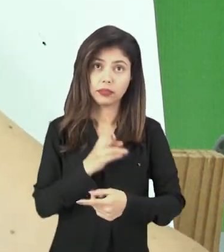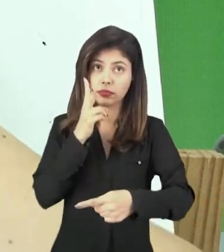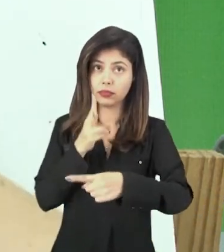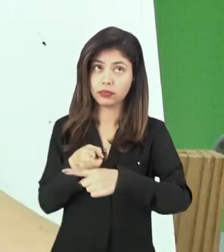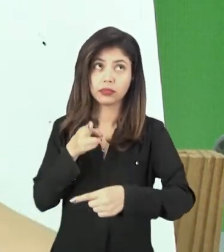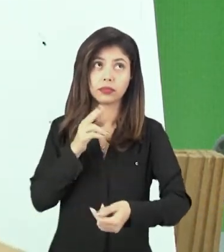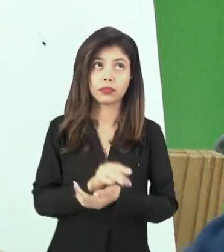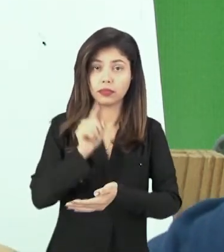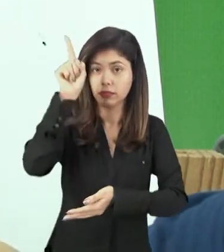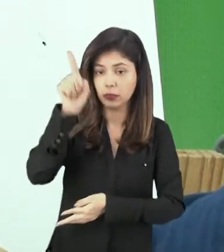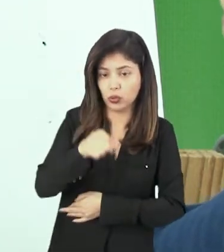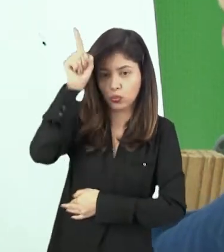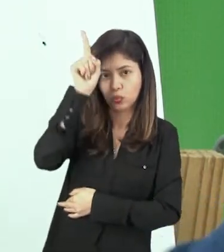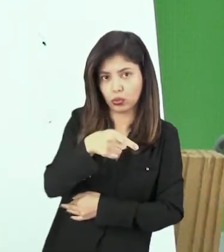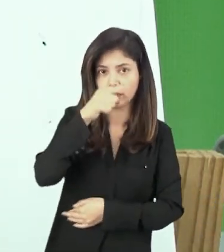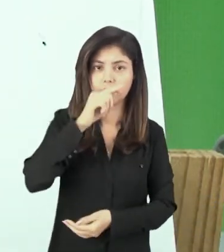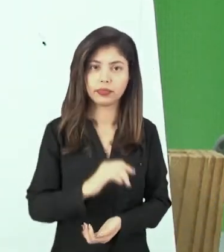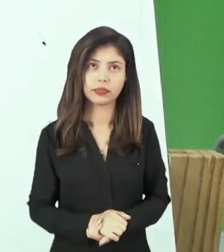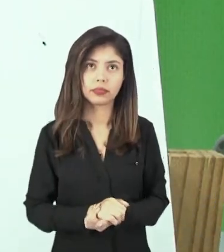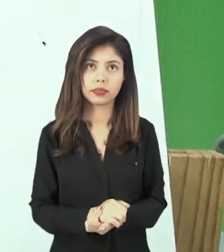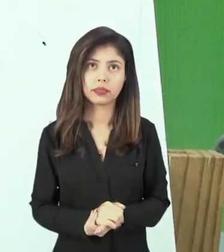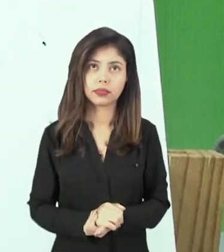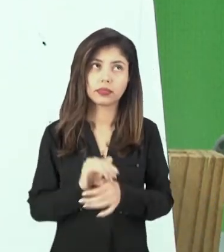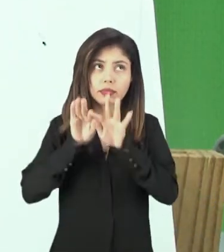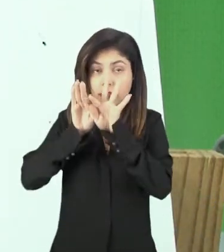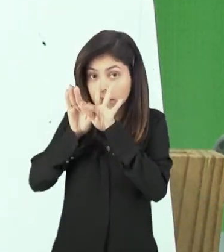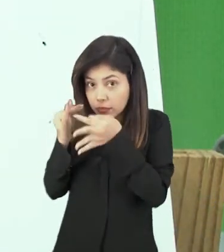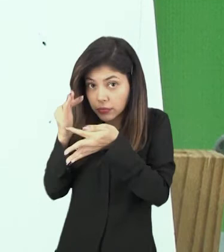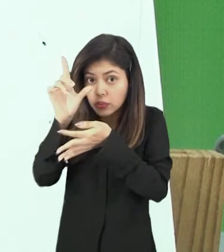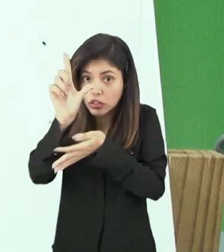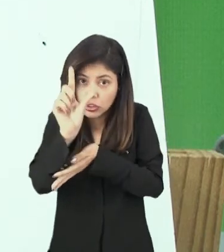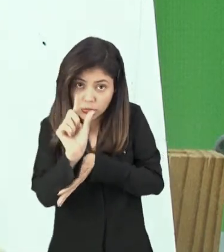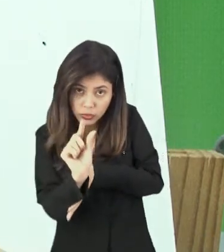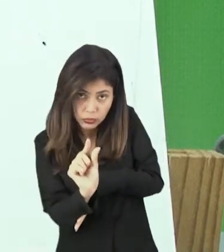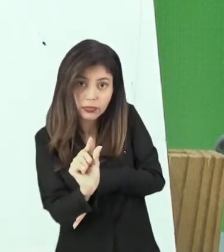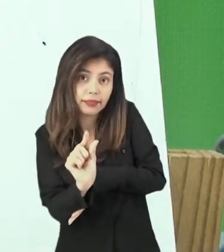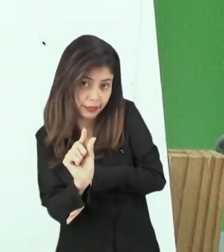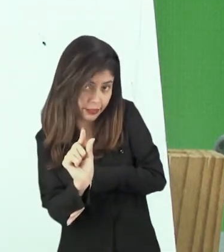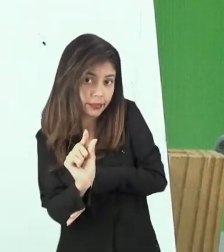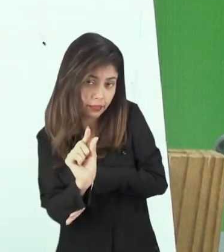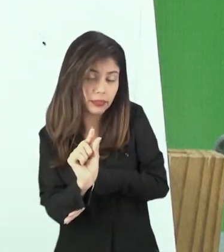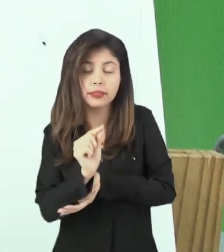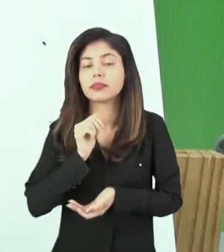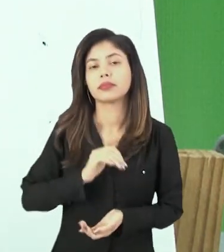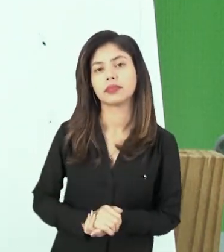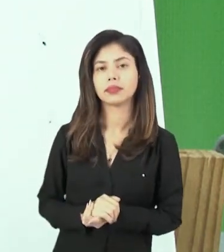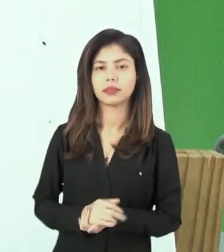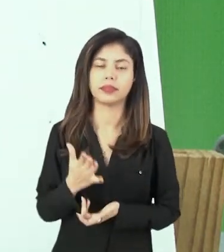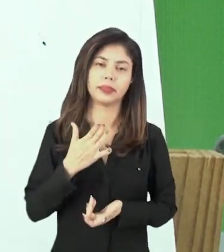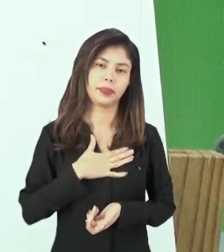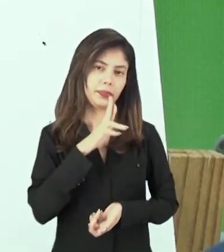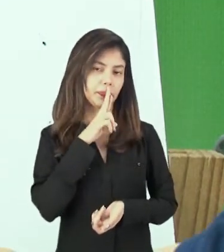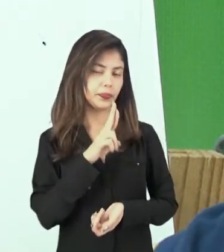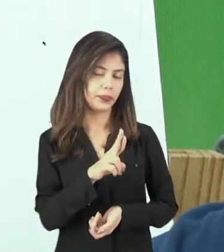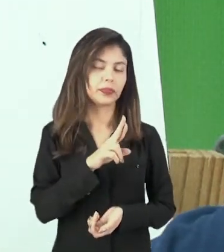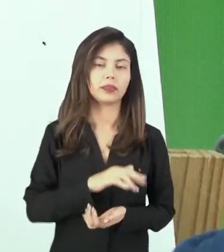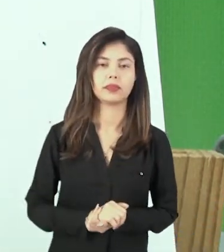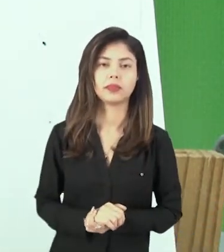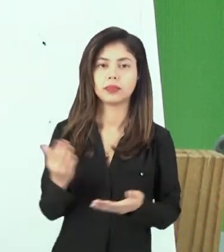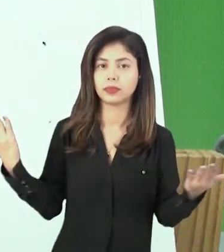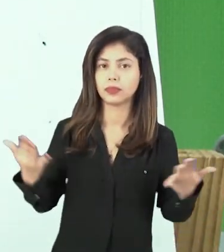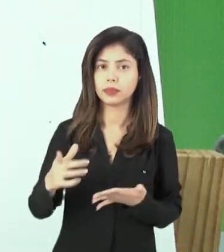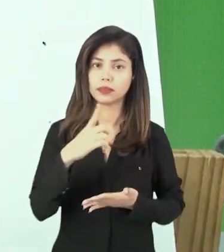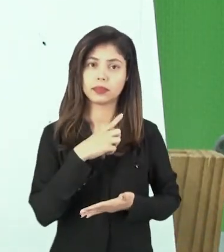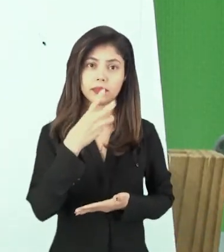cortando eu vou simplificar né A minha continha Então